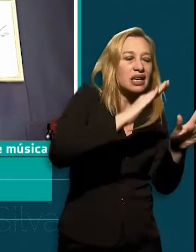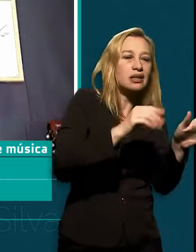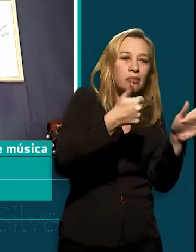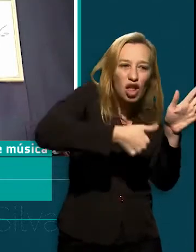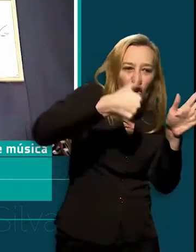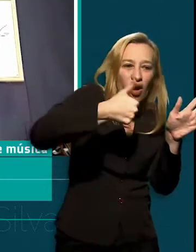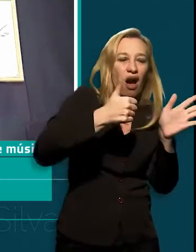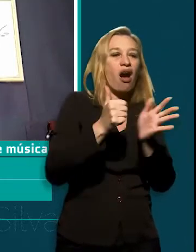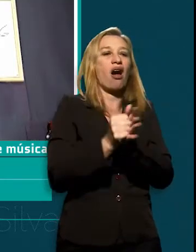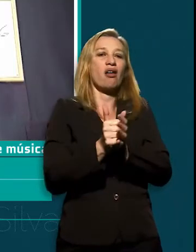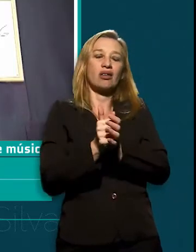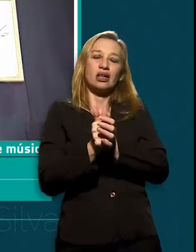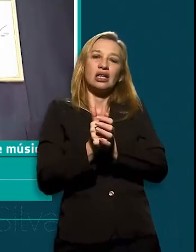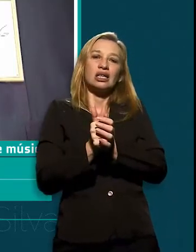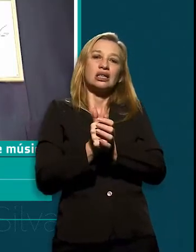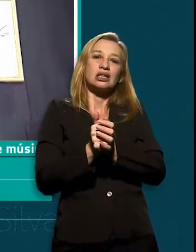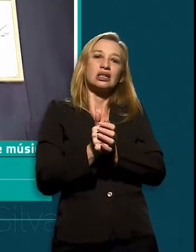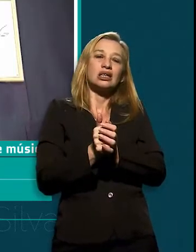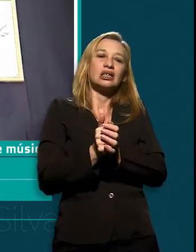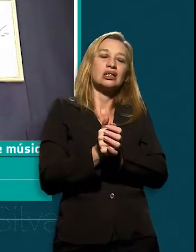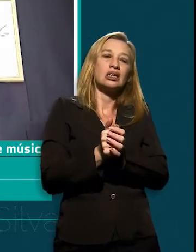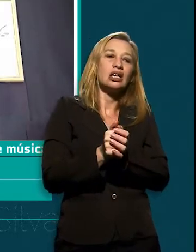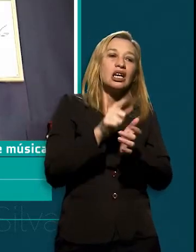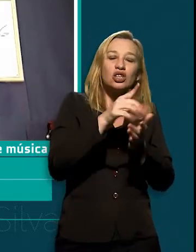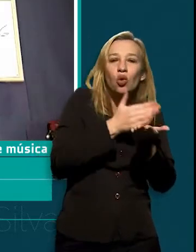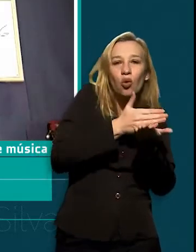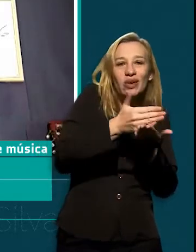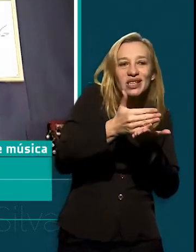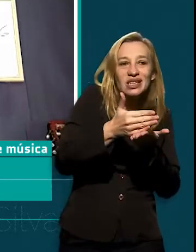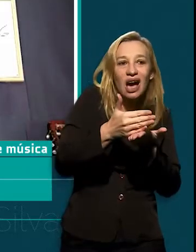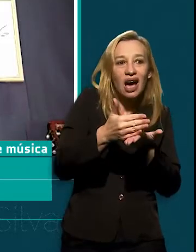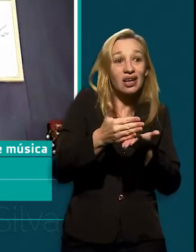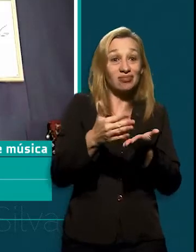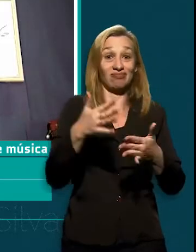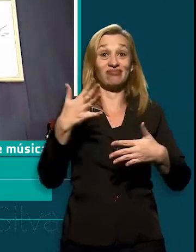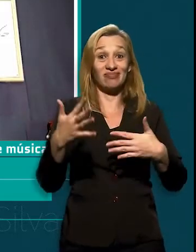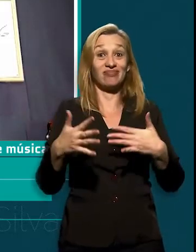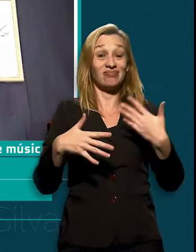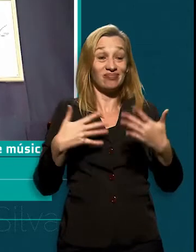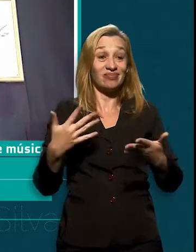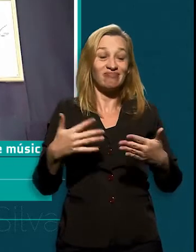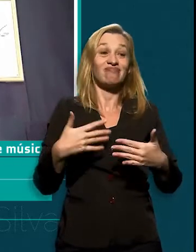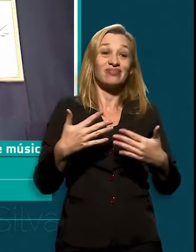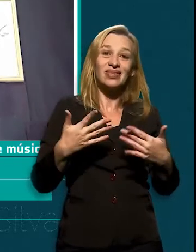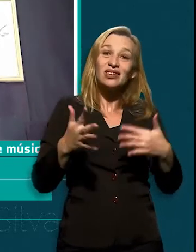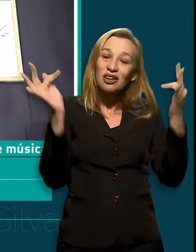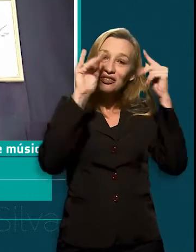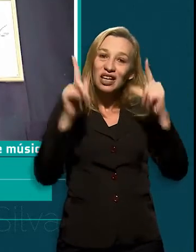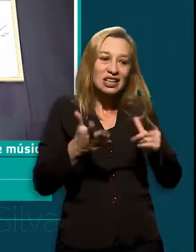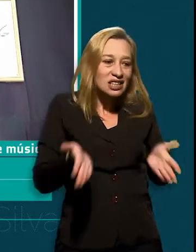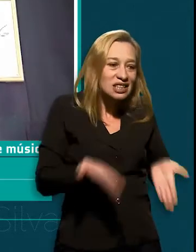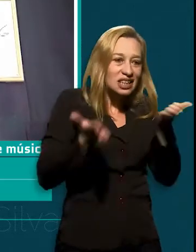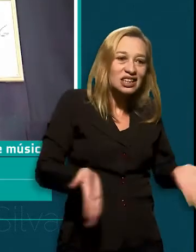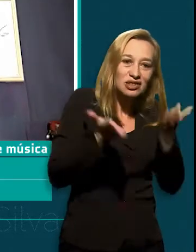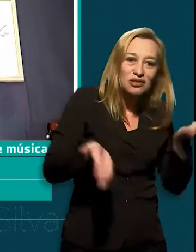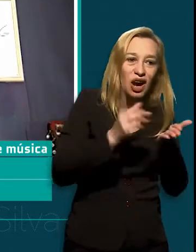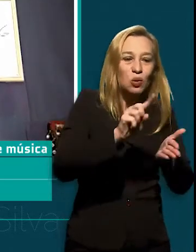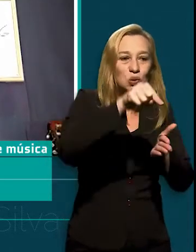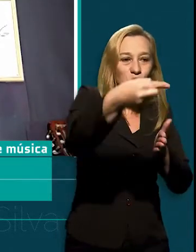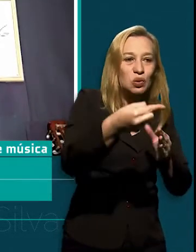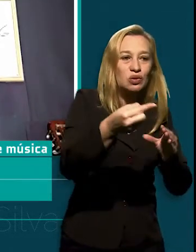pode melhorar. E com isso, eles começaram a se empolgar, incentivar uns aos outros, fizeram um grupo